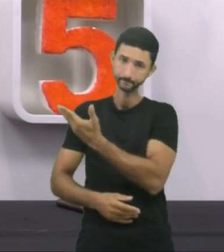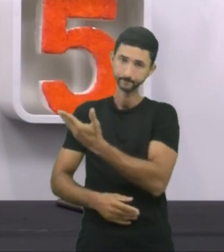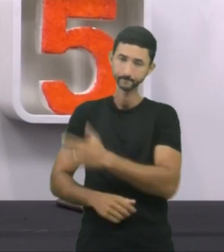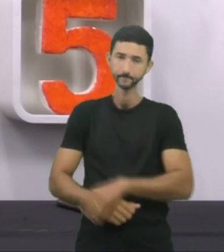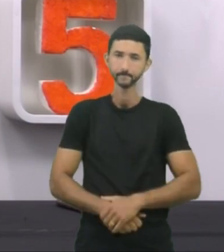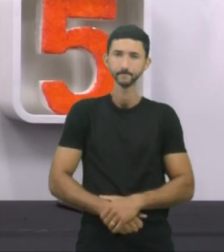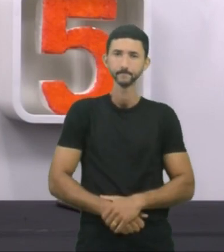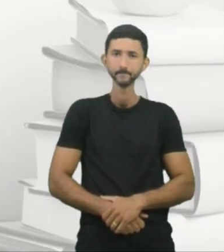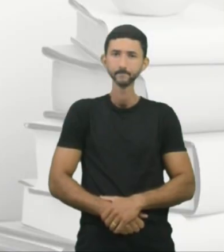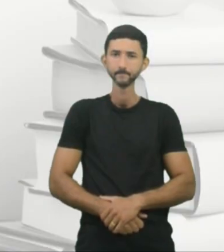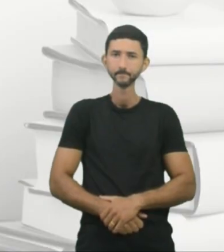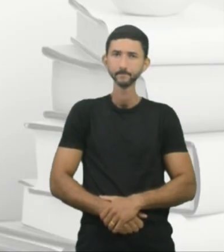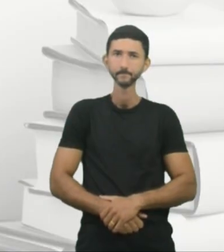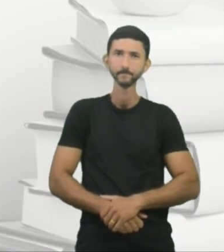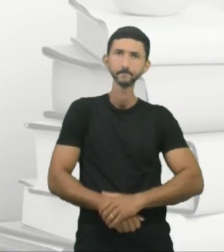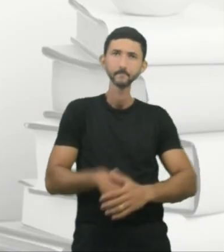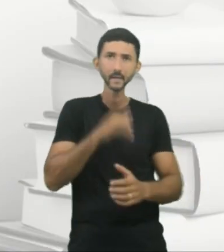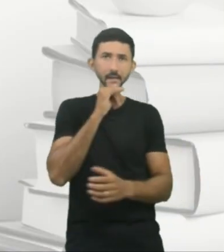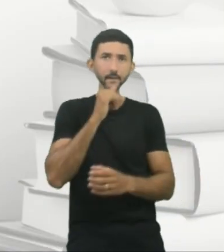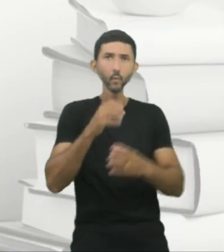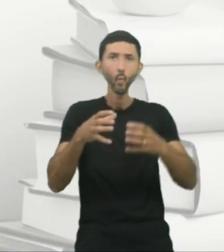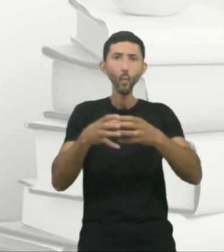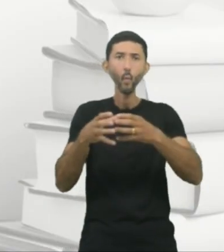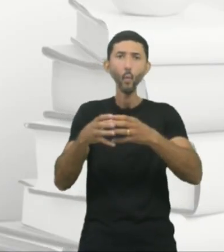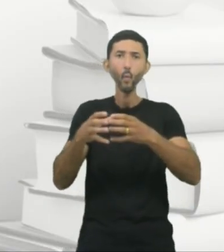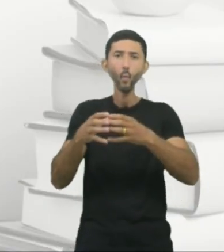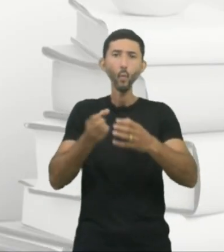tela, porque o conjunto dos números